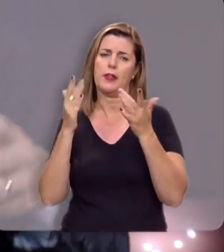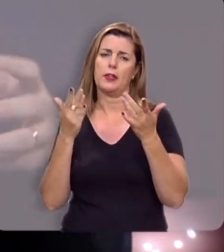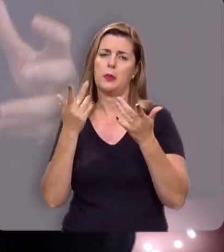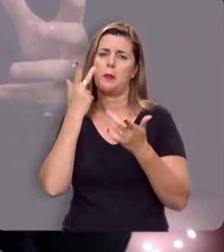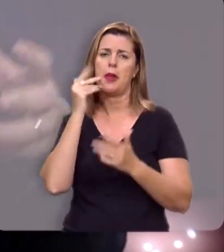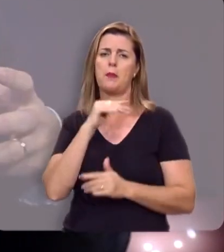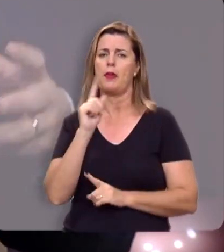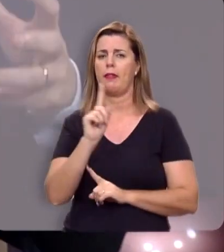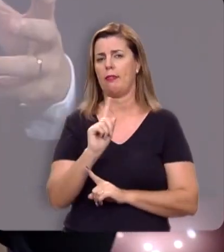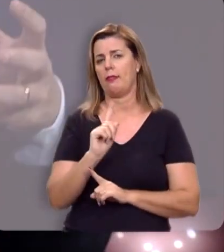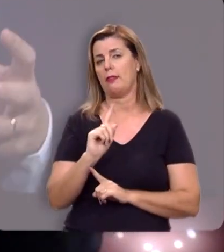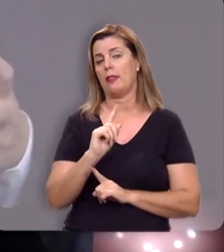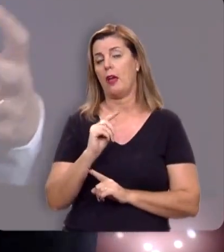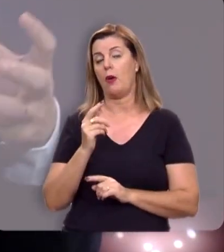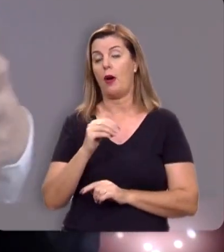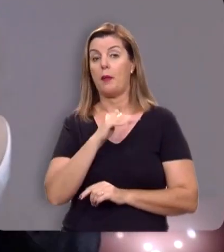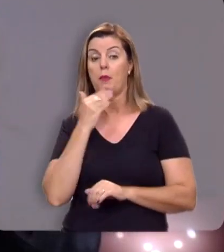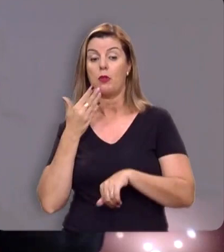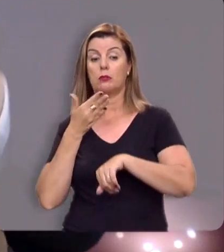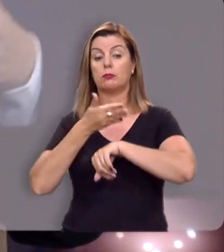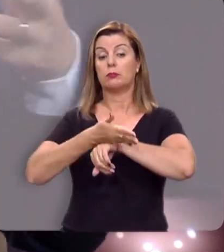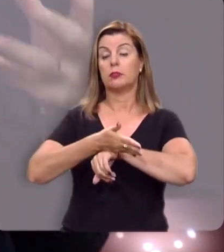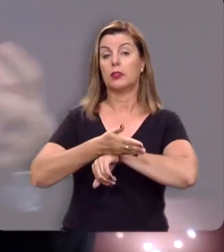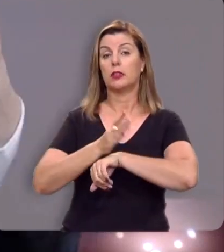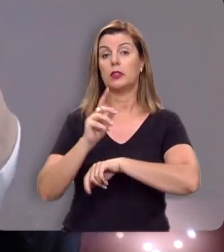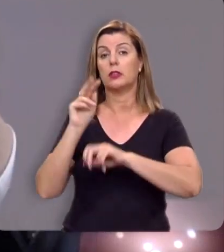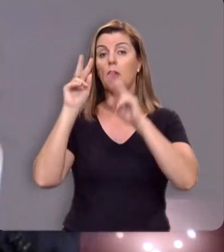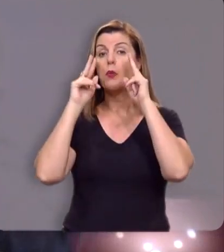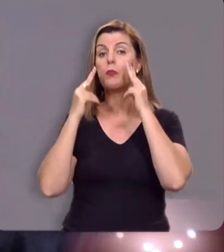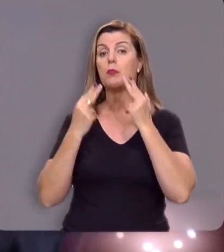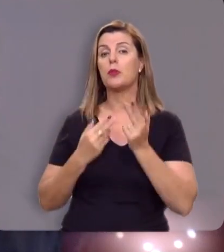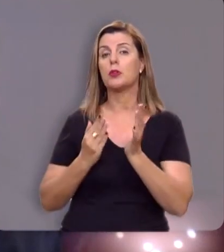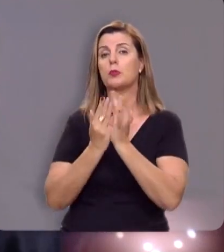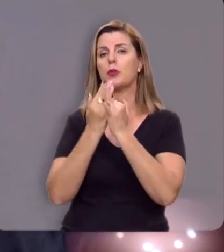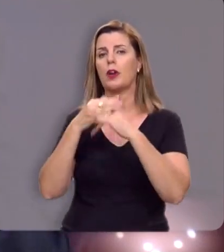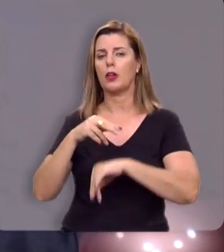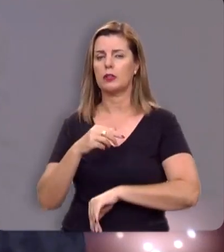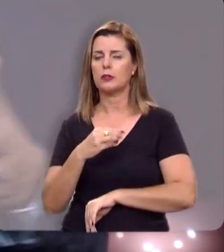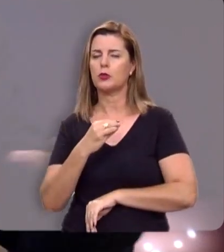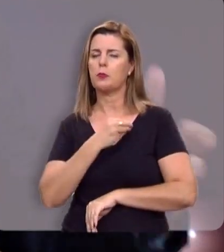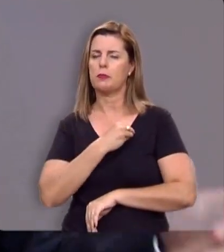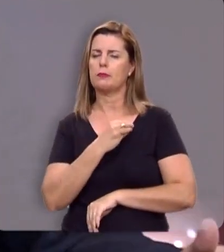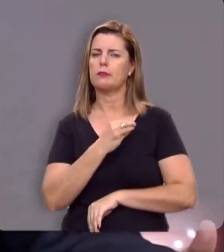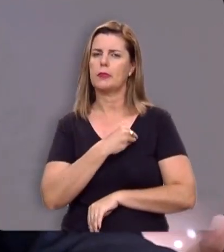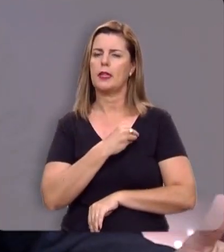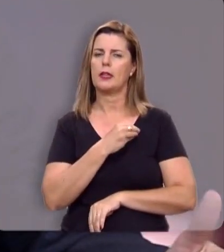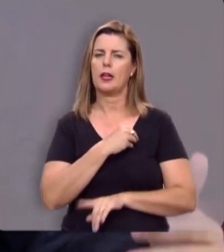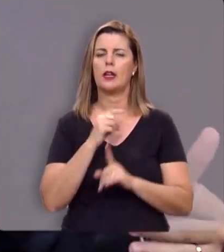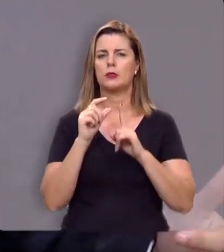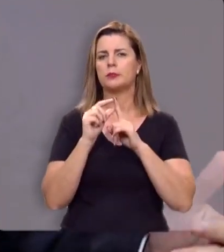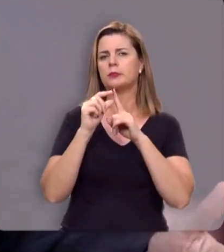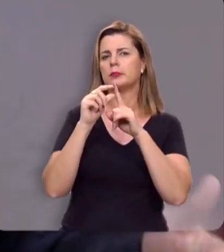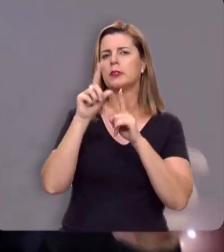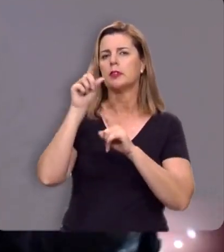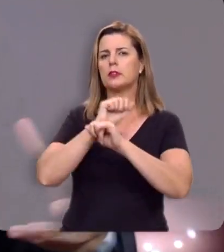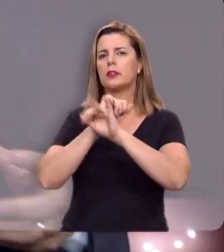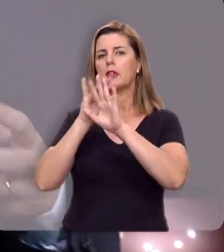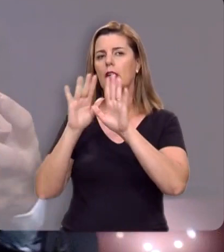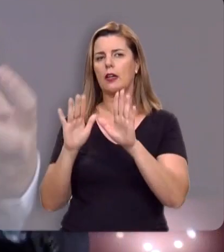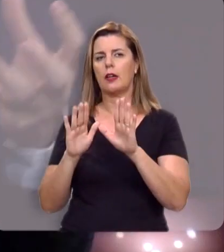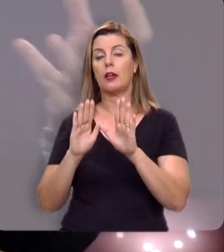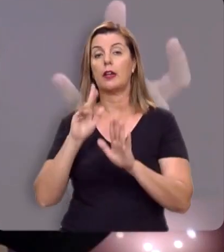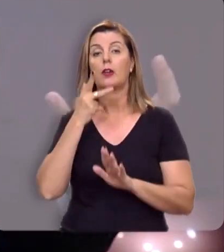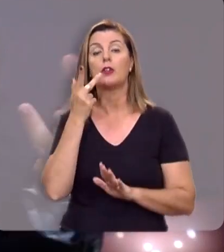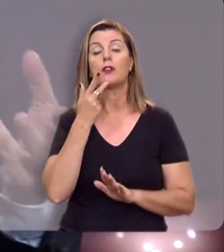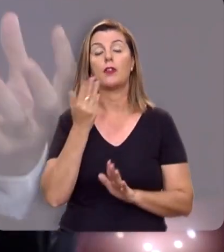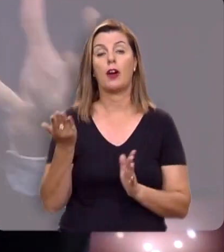Né? A morte entra, né, na humanidade por conta do pecado. Né? A palavra de Deus ela é muito clara a dizer